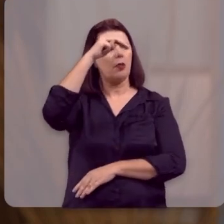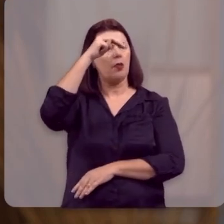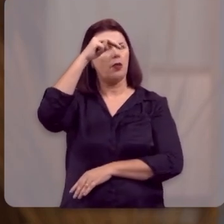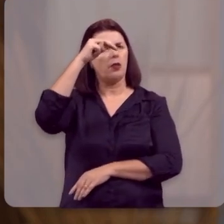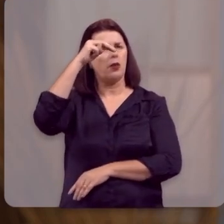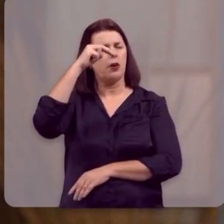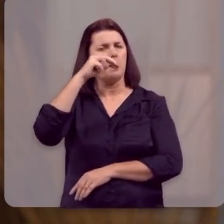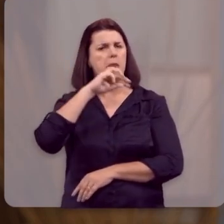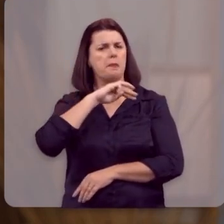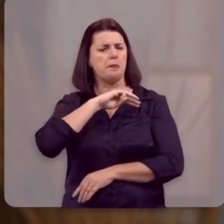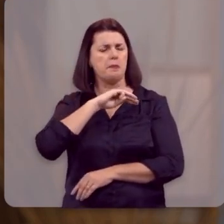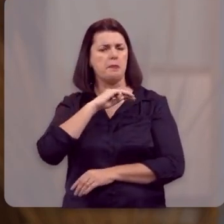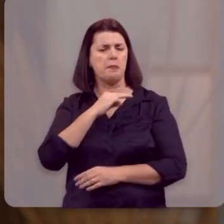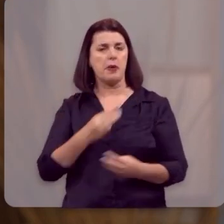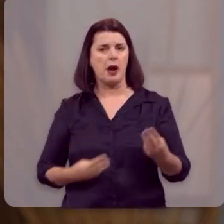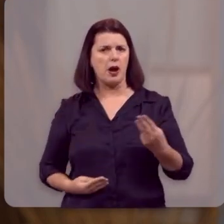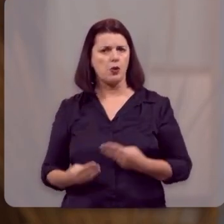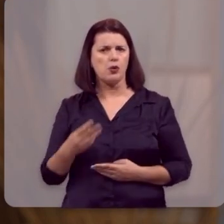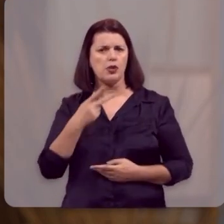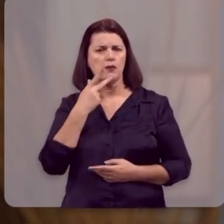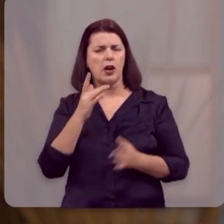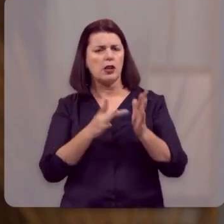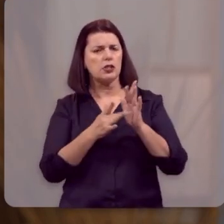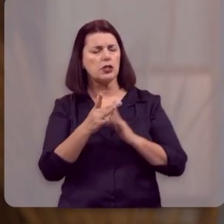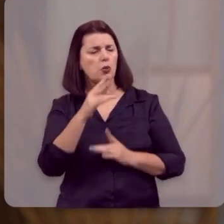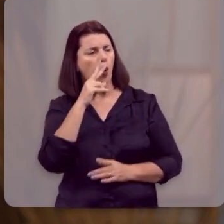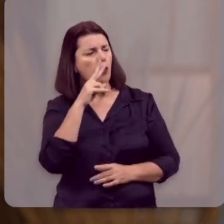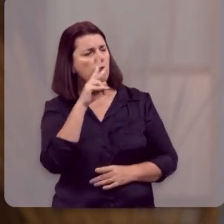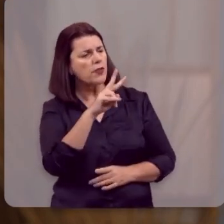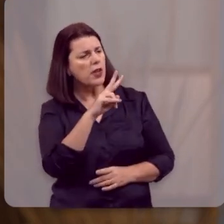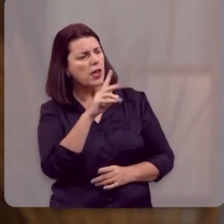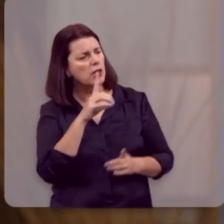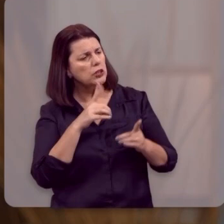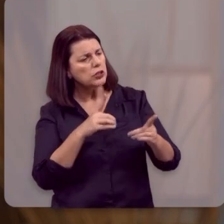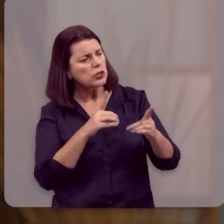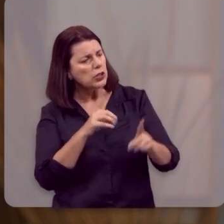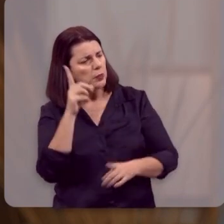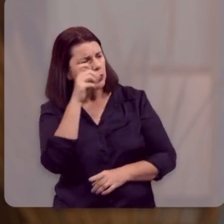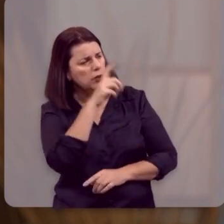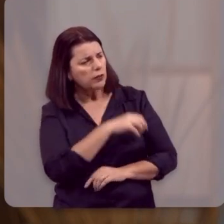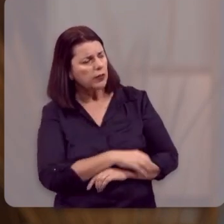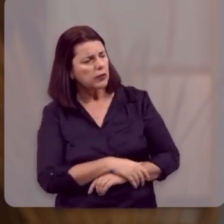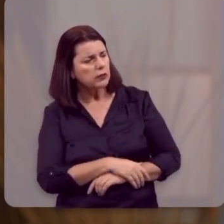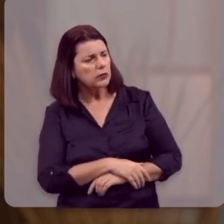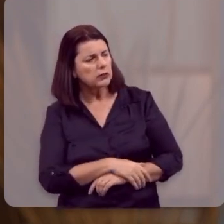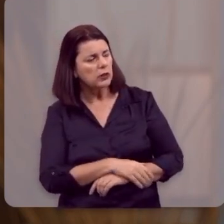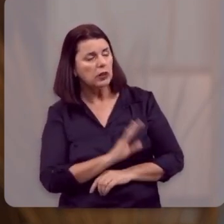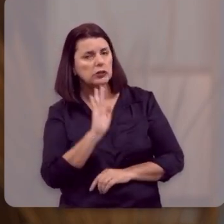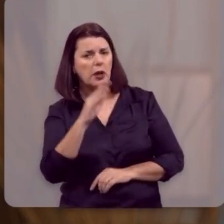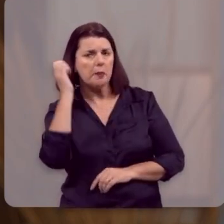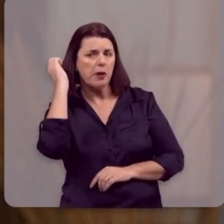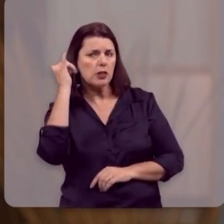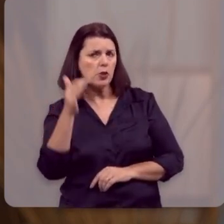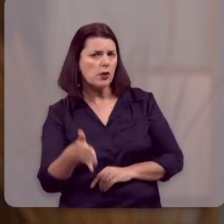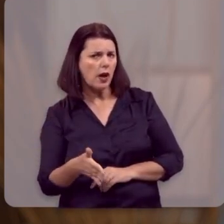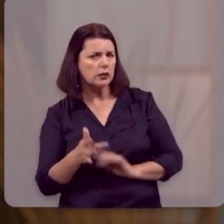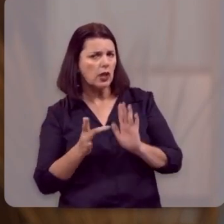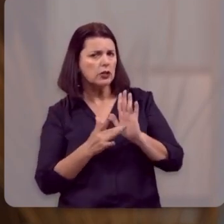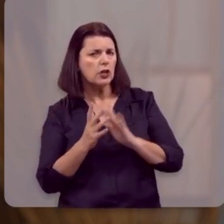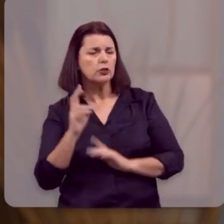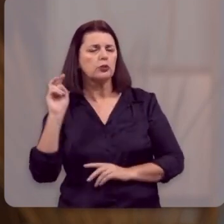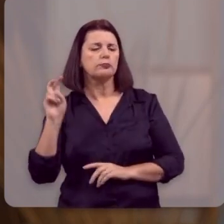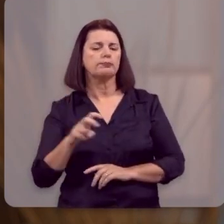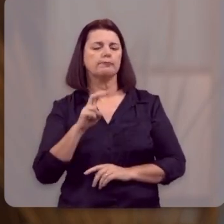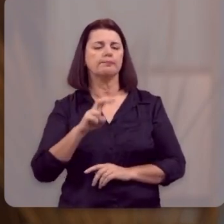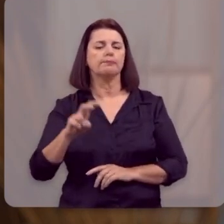o evangelista Marcos, que Jesus vê os discípulos em dificuldade. E então, na quarta vigília da noite, Jesus vai ao